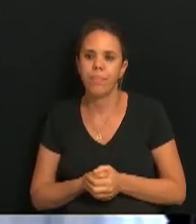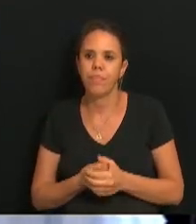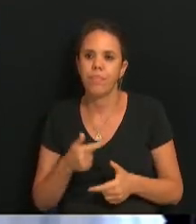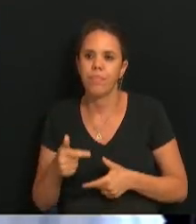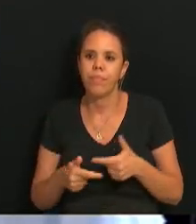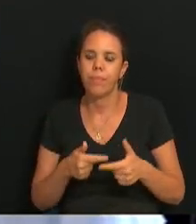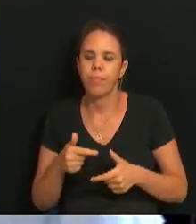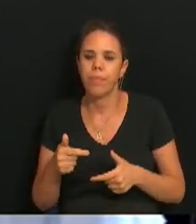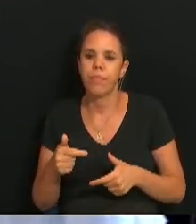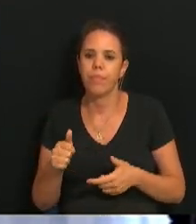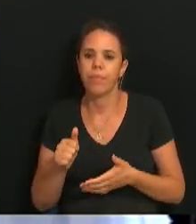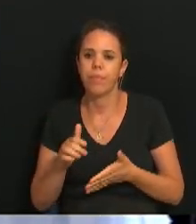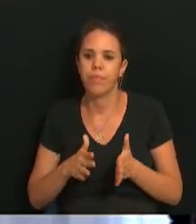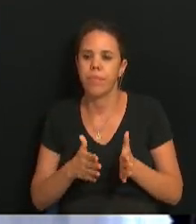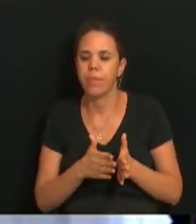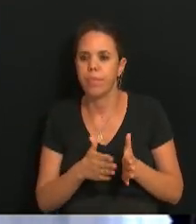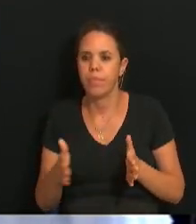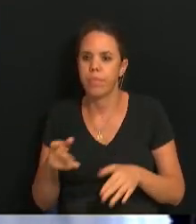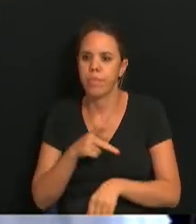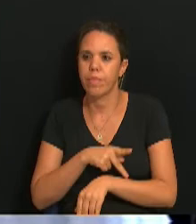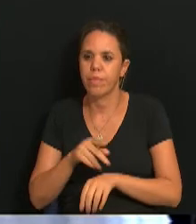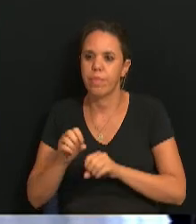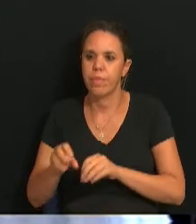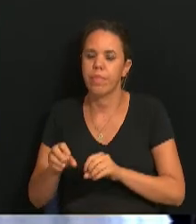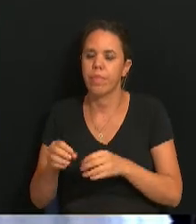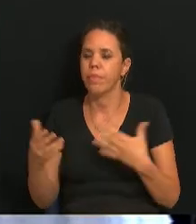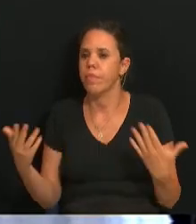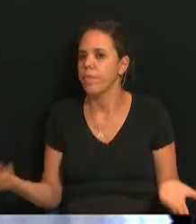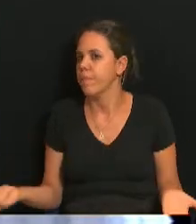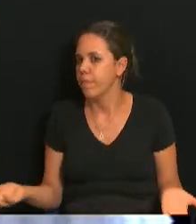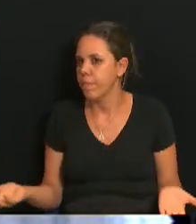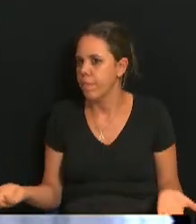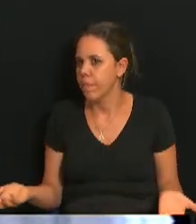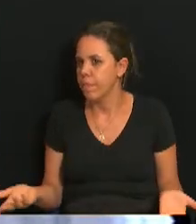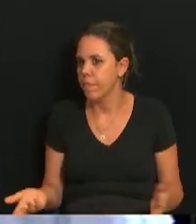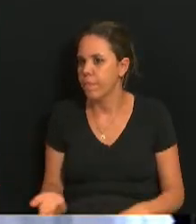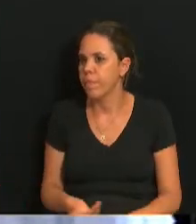as atividades pedagógicas, as atividades educativas?